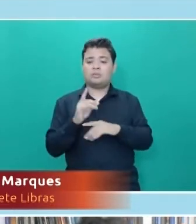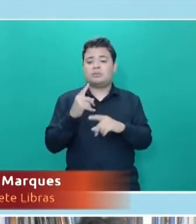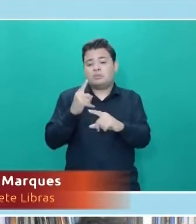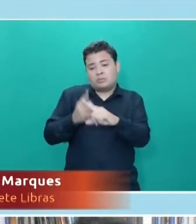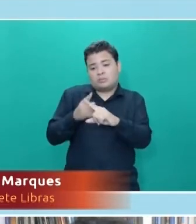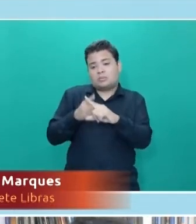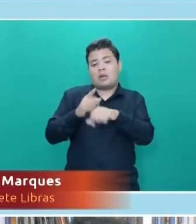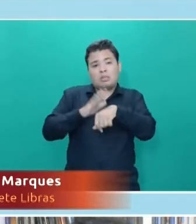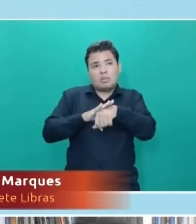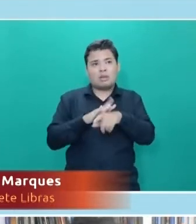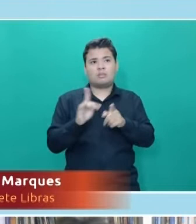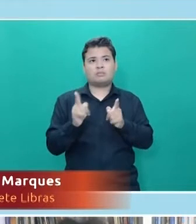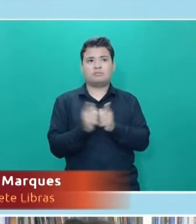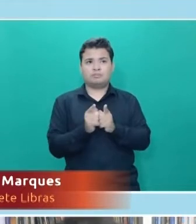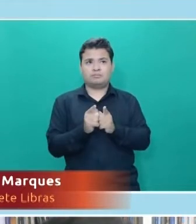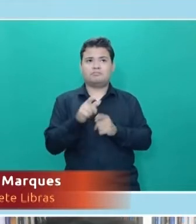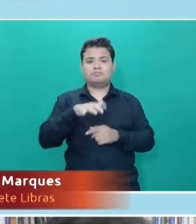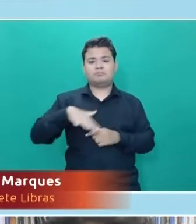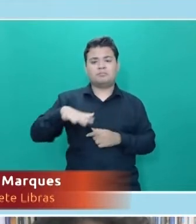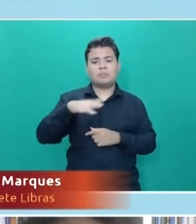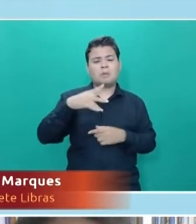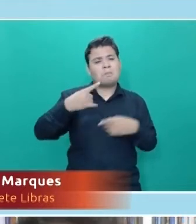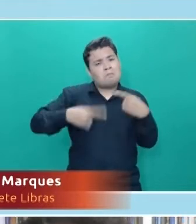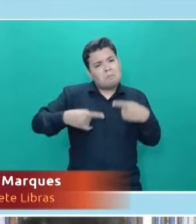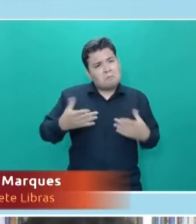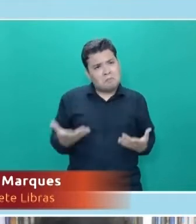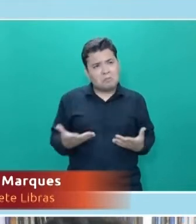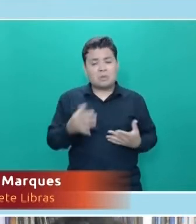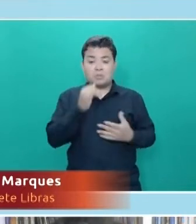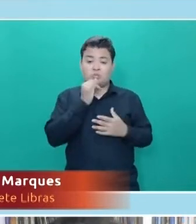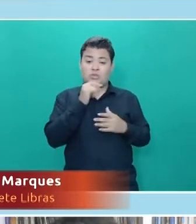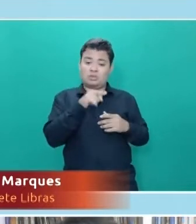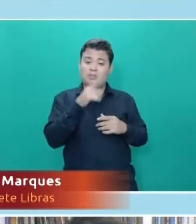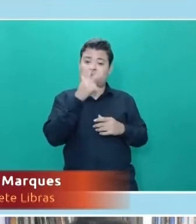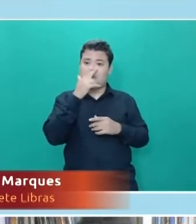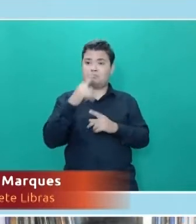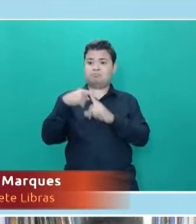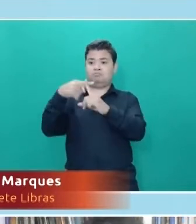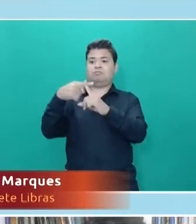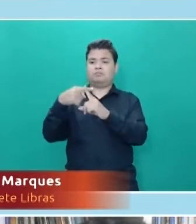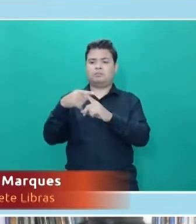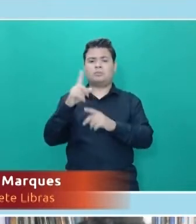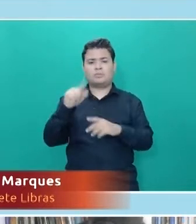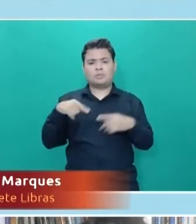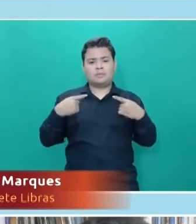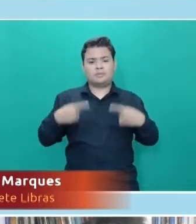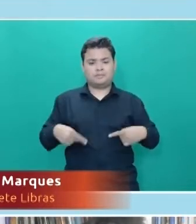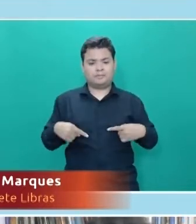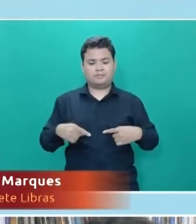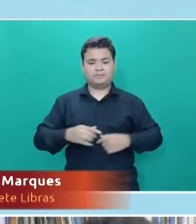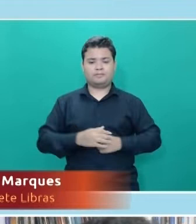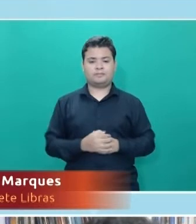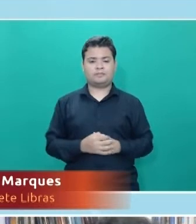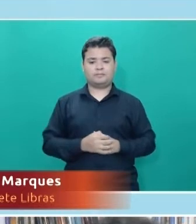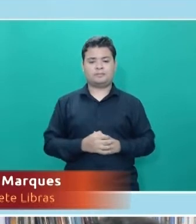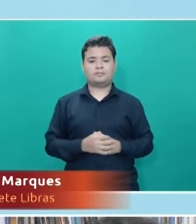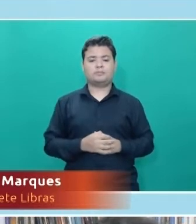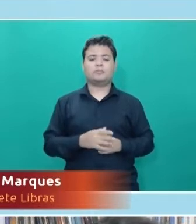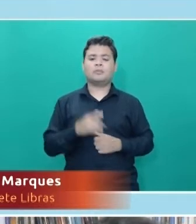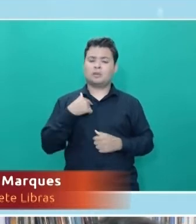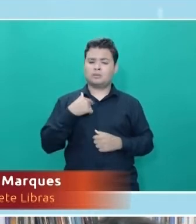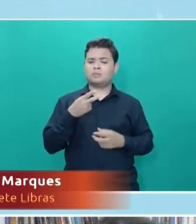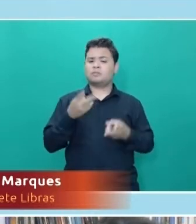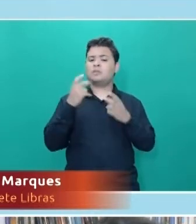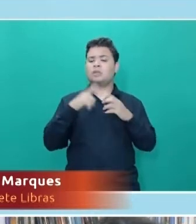curto prazo, politicamente, por exemplo, mais vantajoso. E esse é o desafio. Né? Eu acredito que existem instituições muito